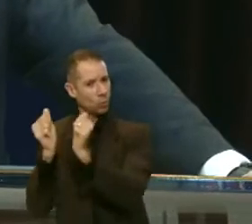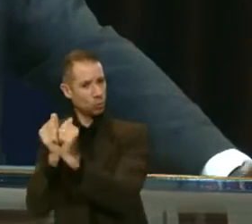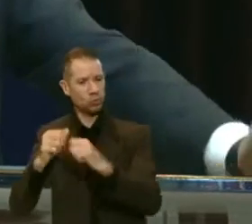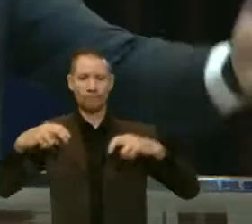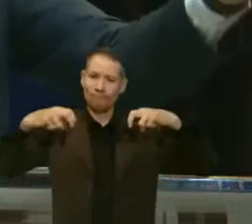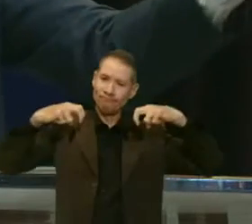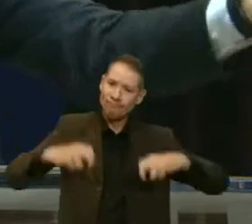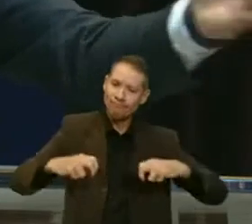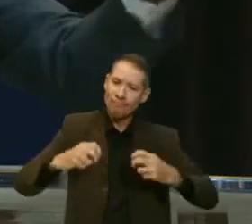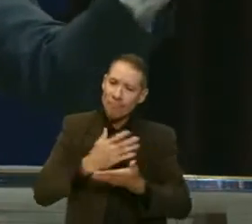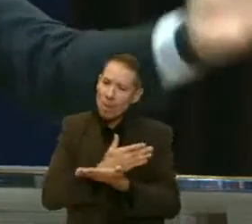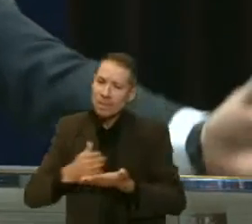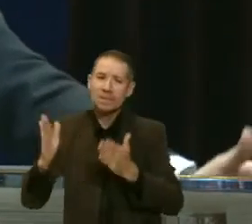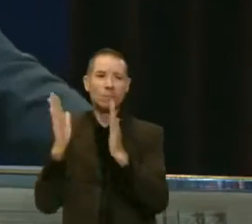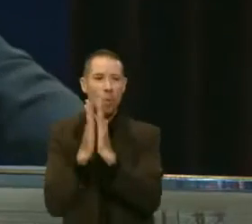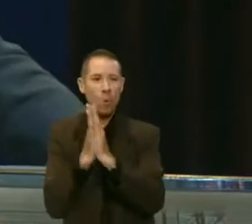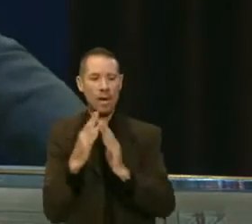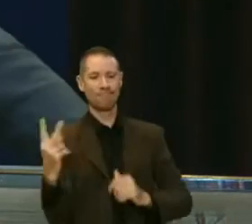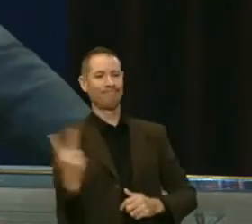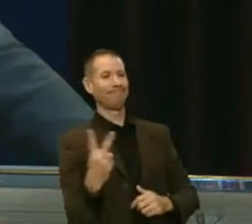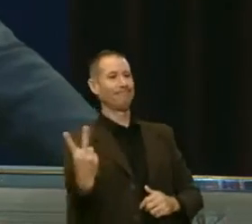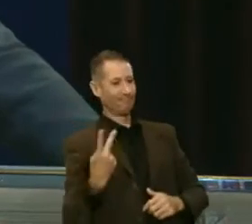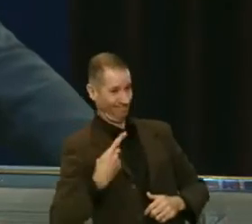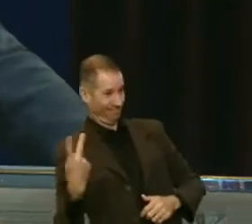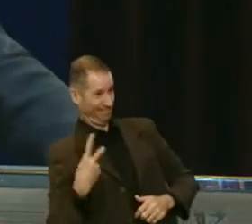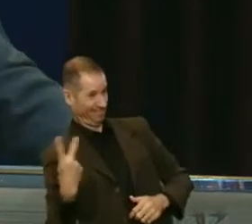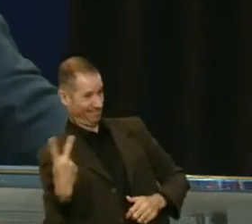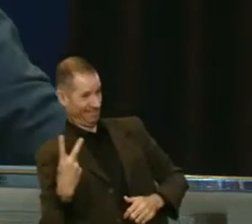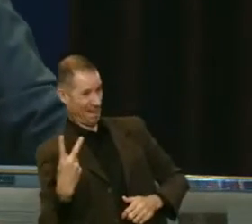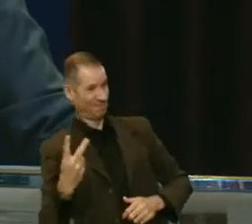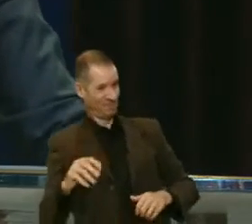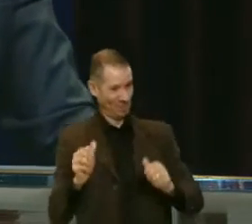E nós começamos a orar, nós dois aqui.